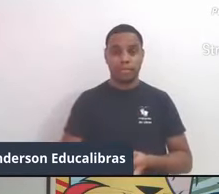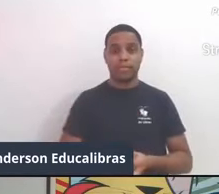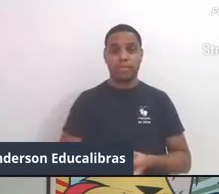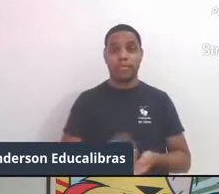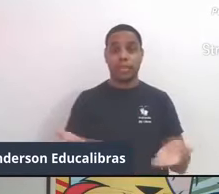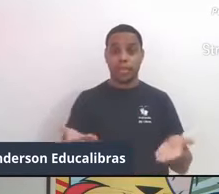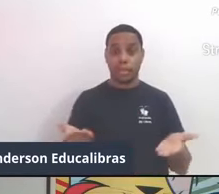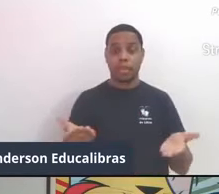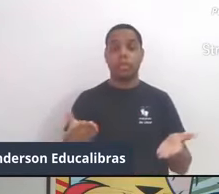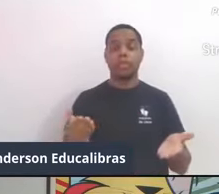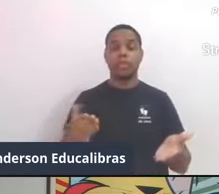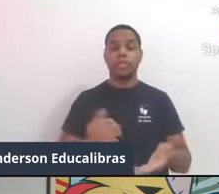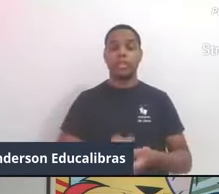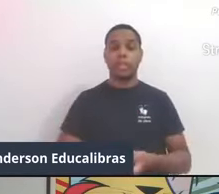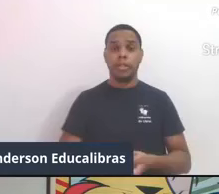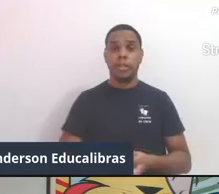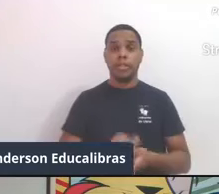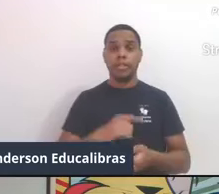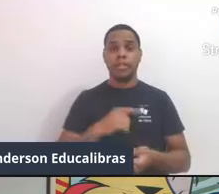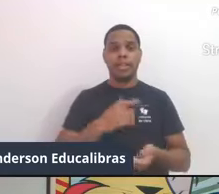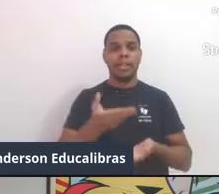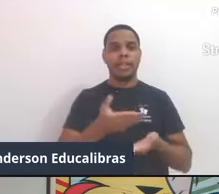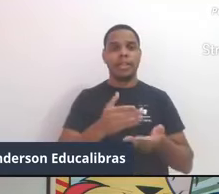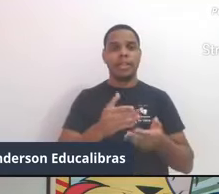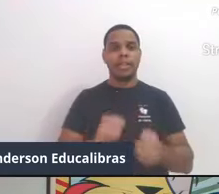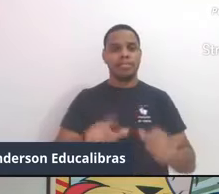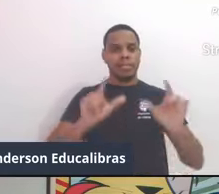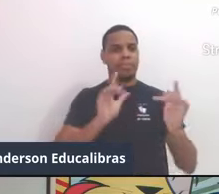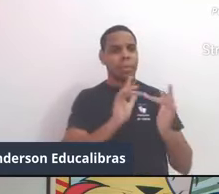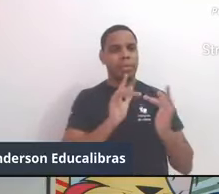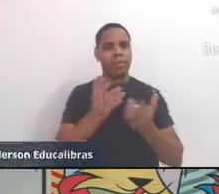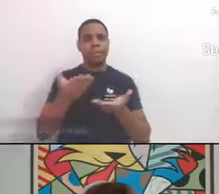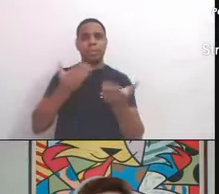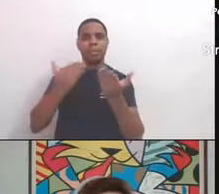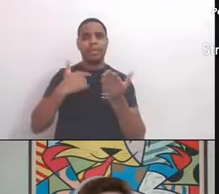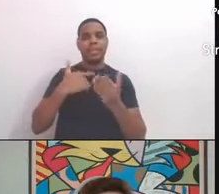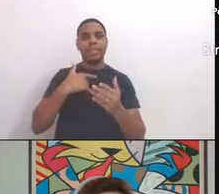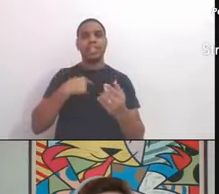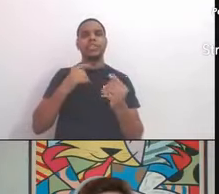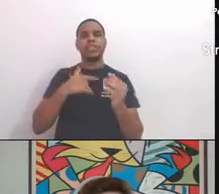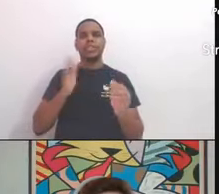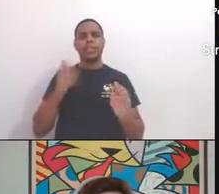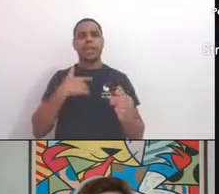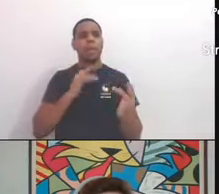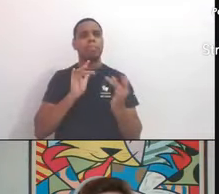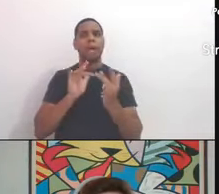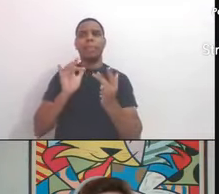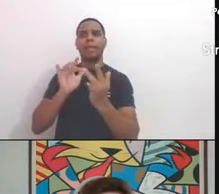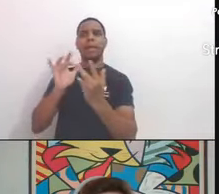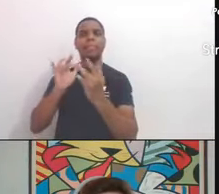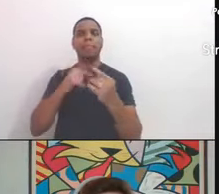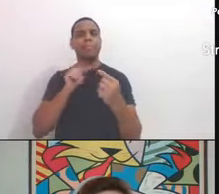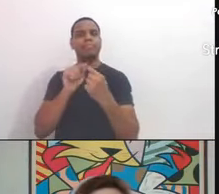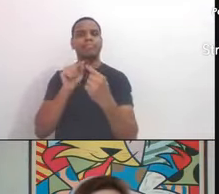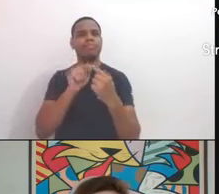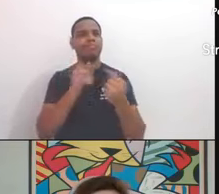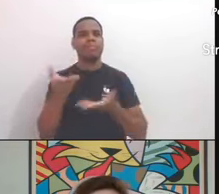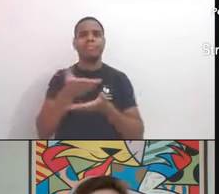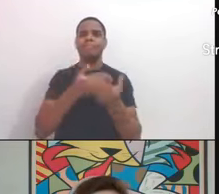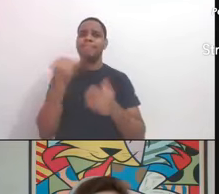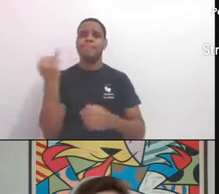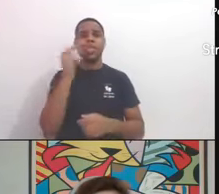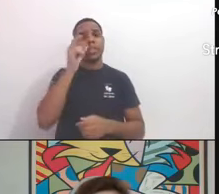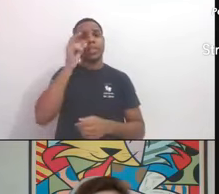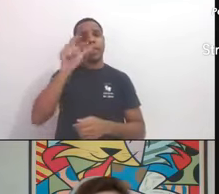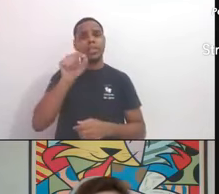nesses contatos virtuais, eu tenho feito conexões e reconexões muito interessantes.